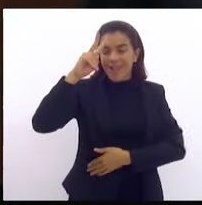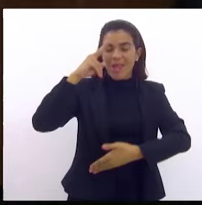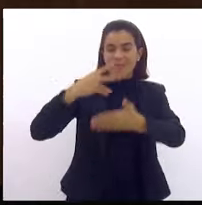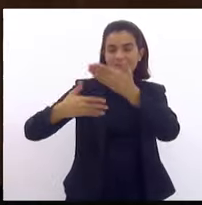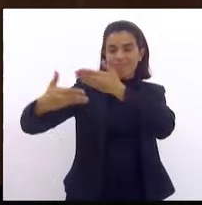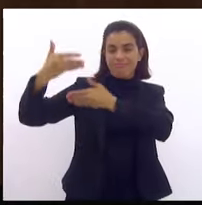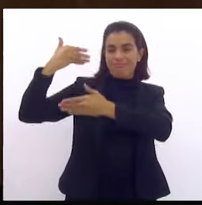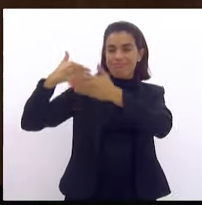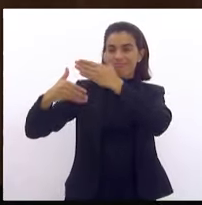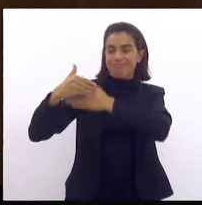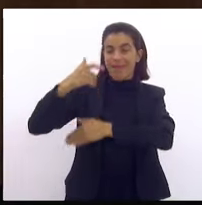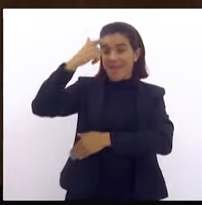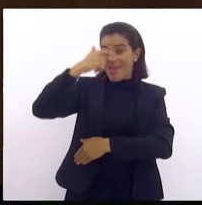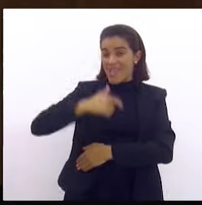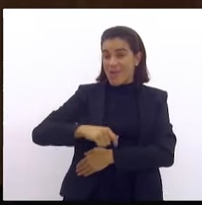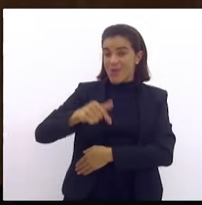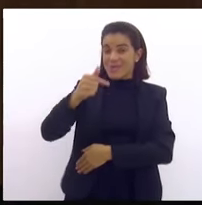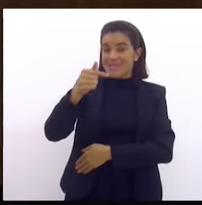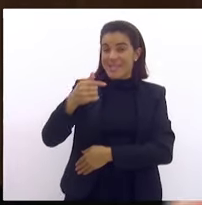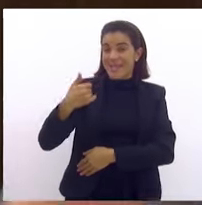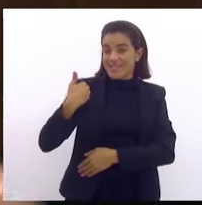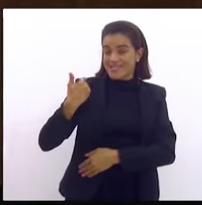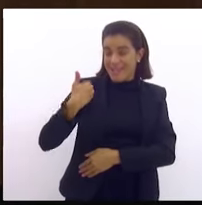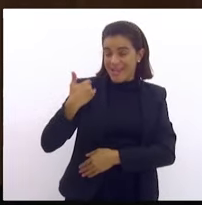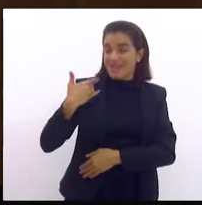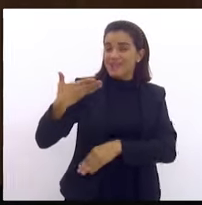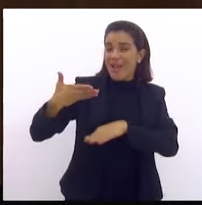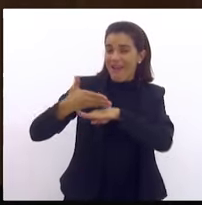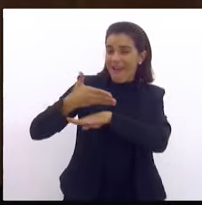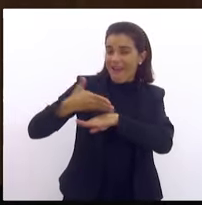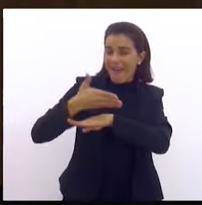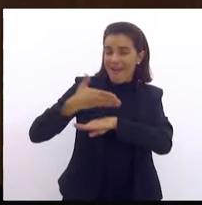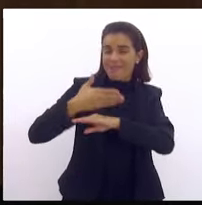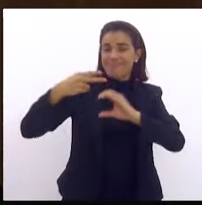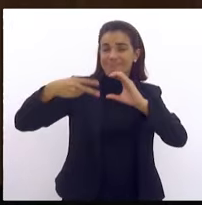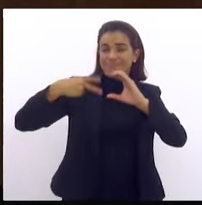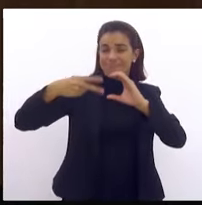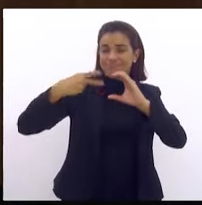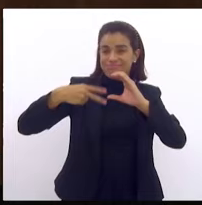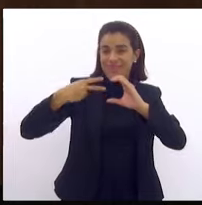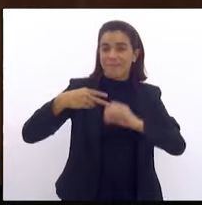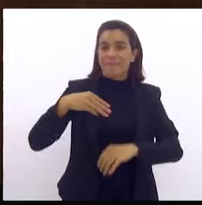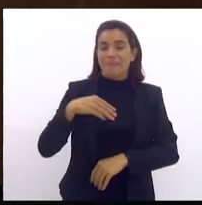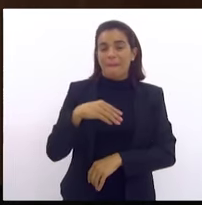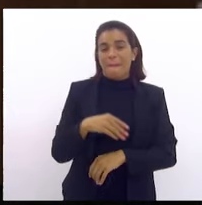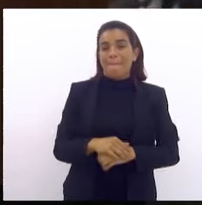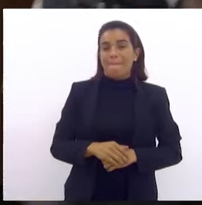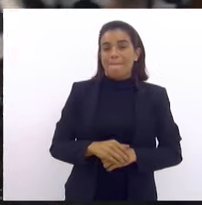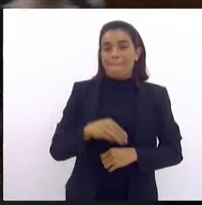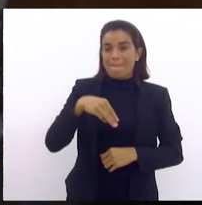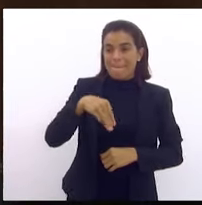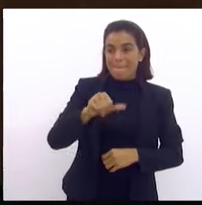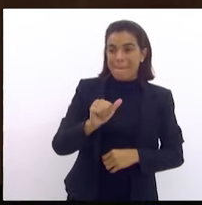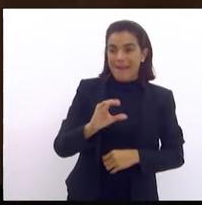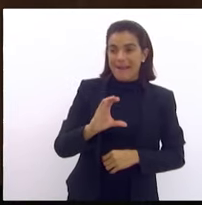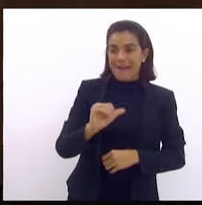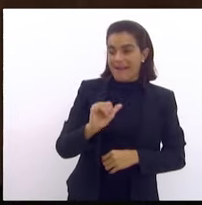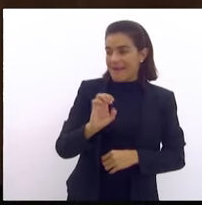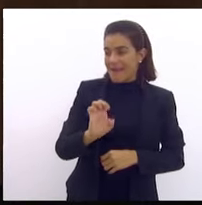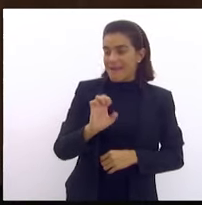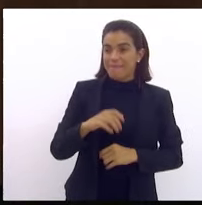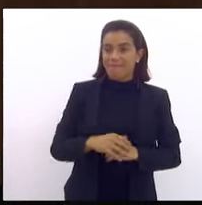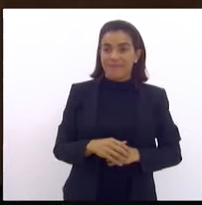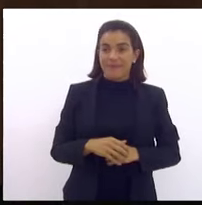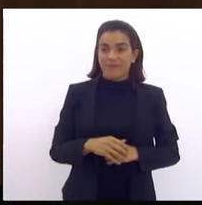aos meus 7 anos de idade já frequentava a Câmara Municipal de Macaé. Já tem um pouquinho de tempo, presidente. Vai fazer dia 10 de